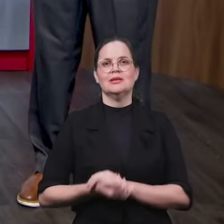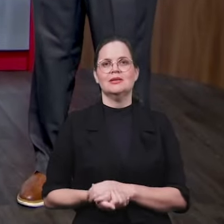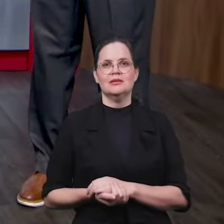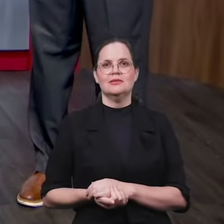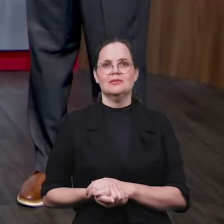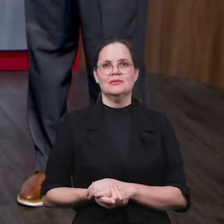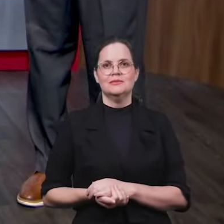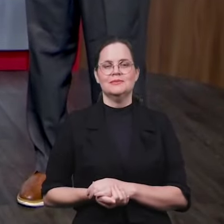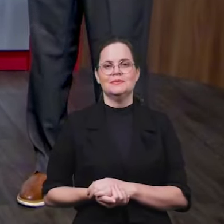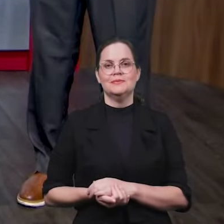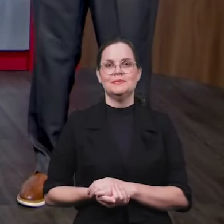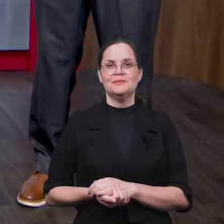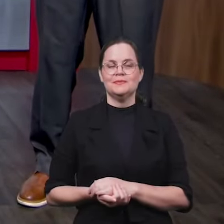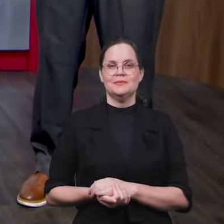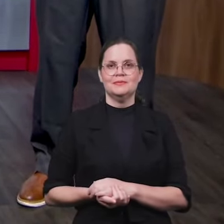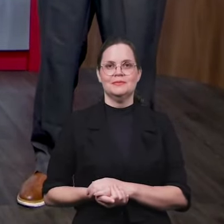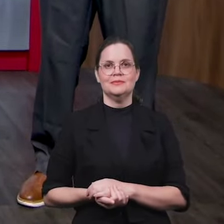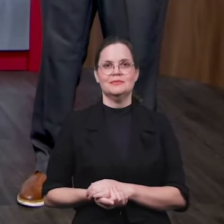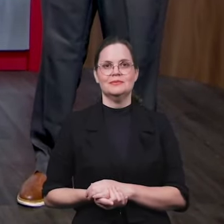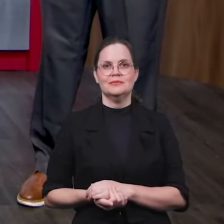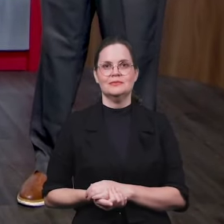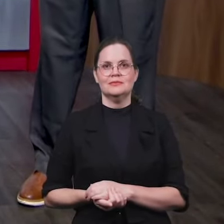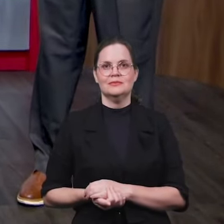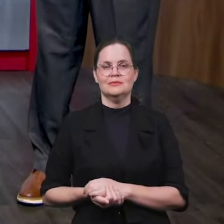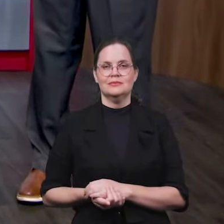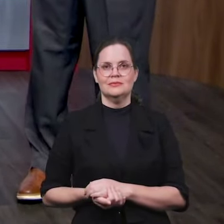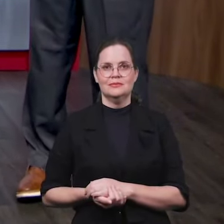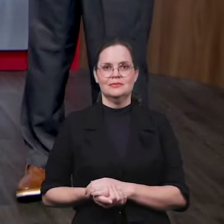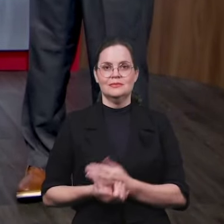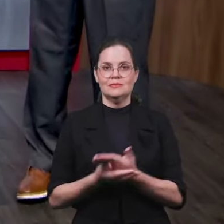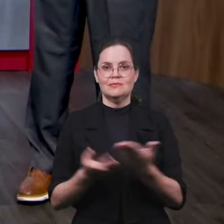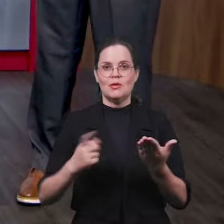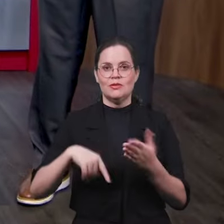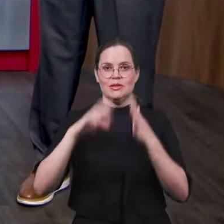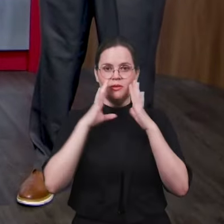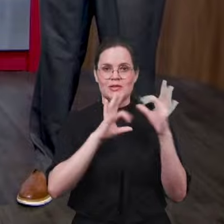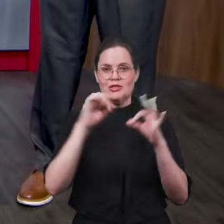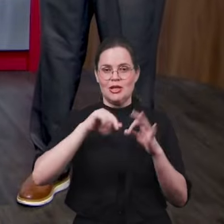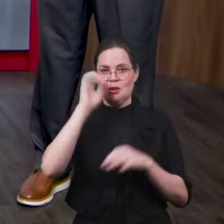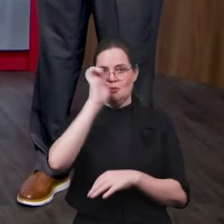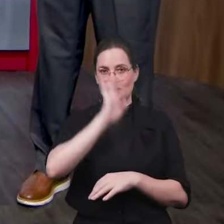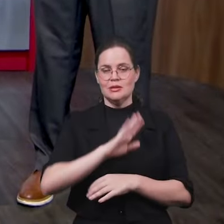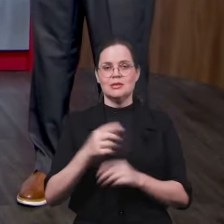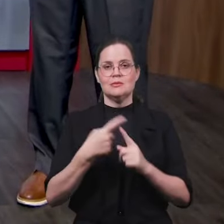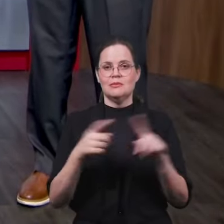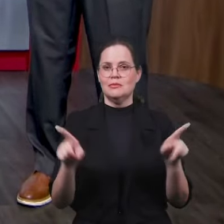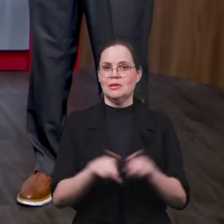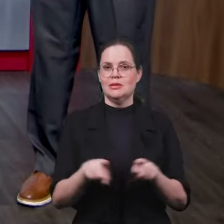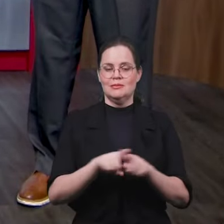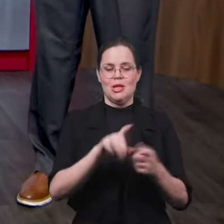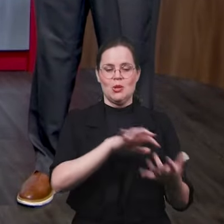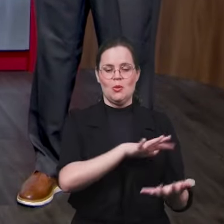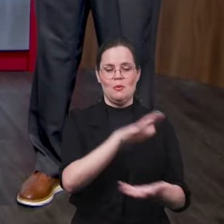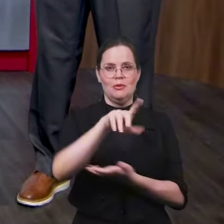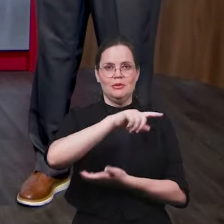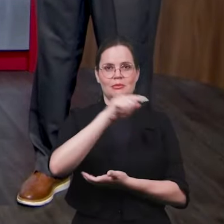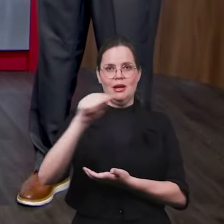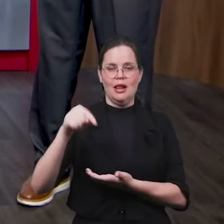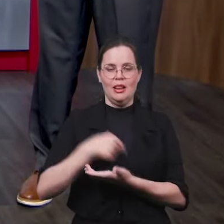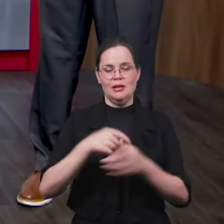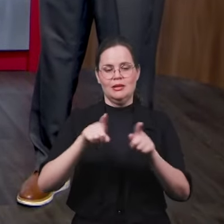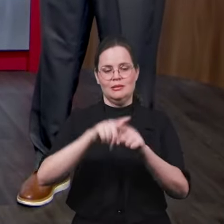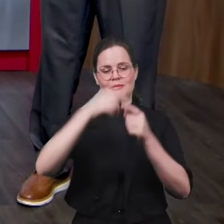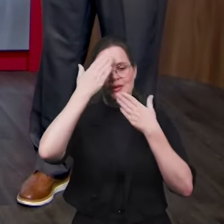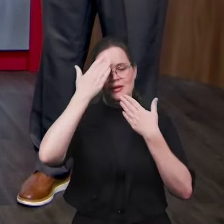Eu saúdo aos irmãos com a paz do Senhor, todos aqueles que nos veem daqui do Brasil, também do mundo